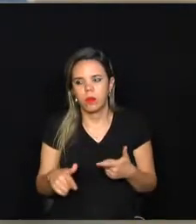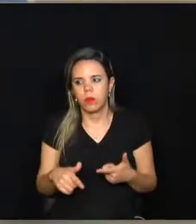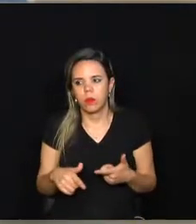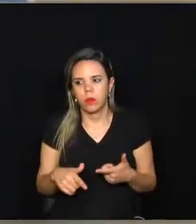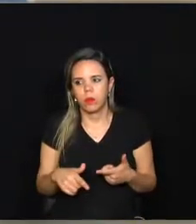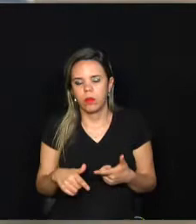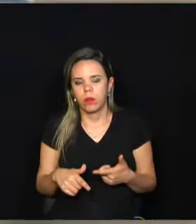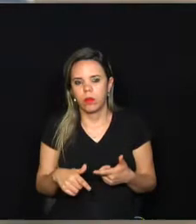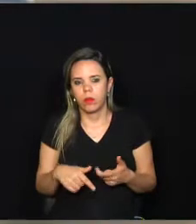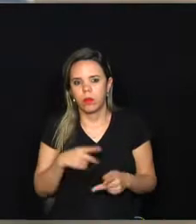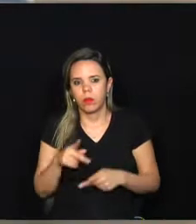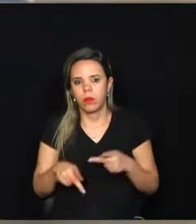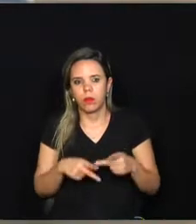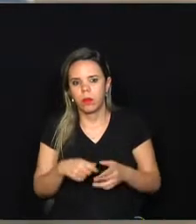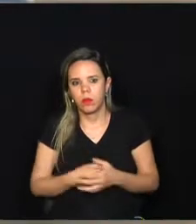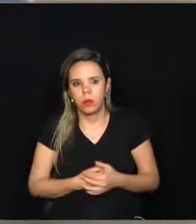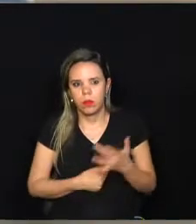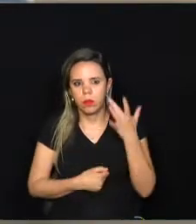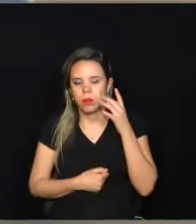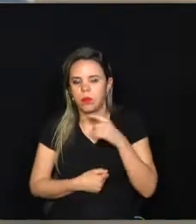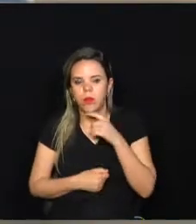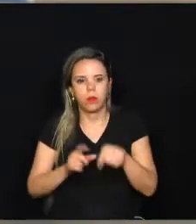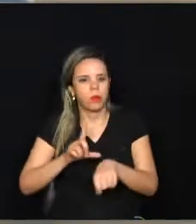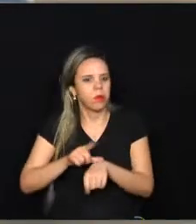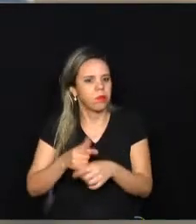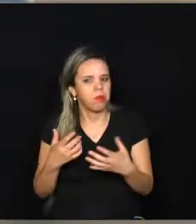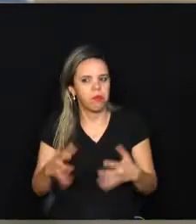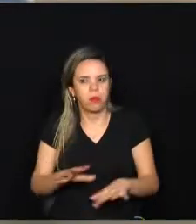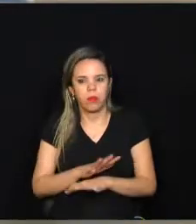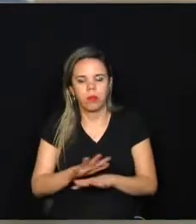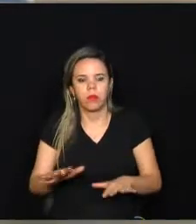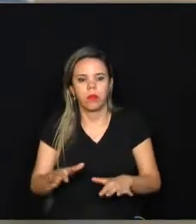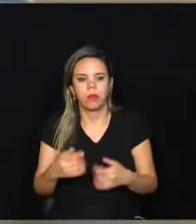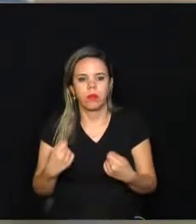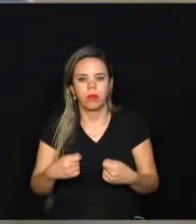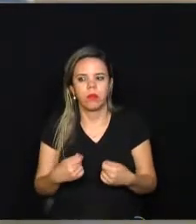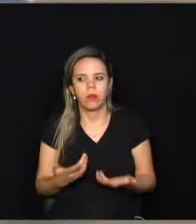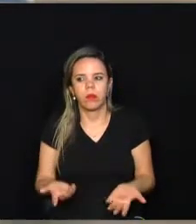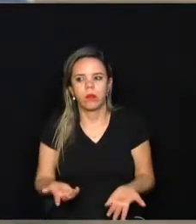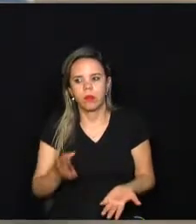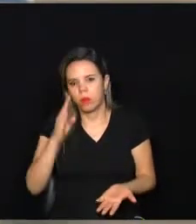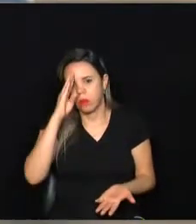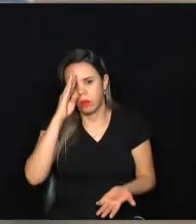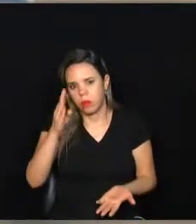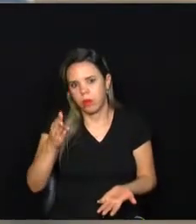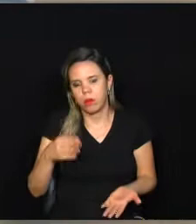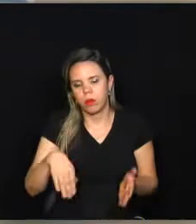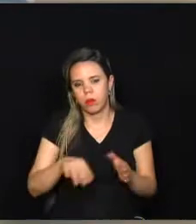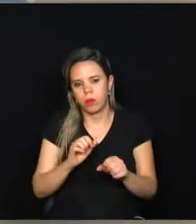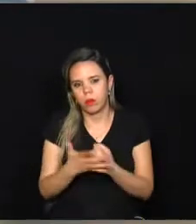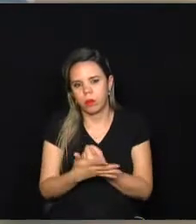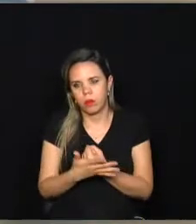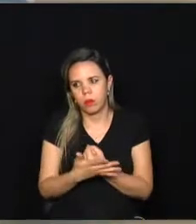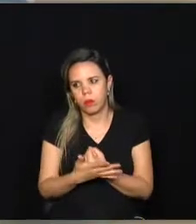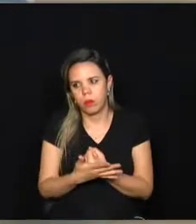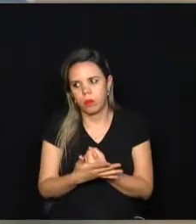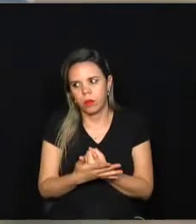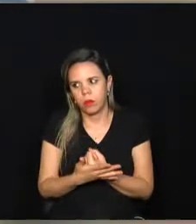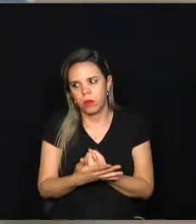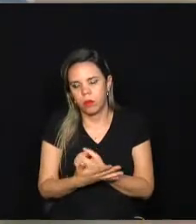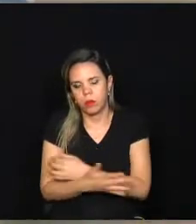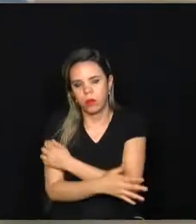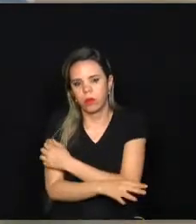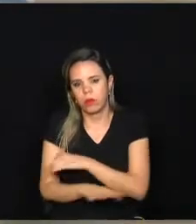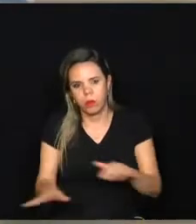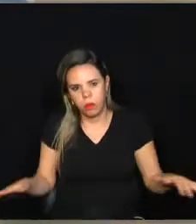para as pessoas. Eu acho que ninguém atrasa porque quer, atrasa por necessidade e principalmente vindo dessa pandemia que acabou